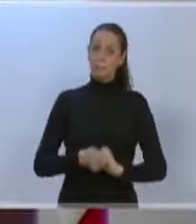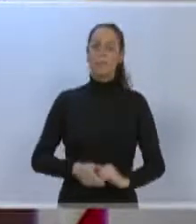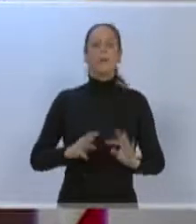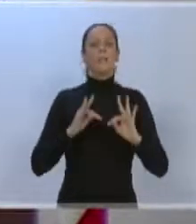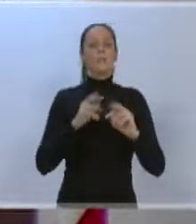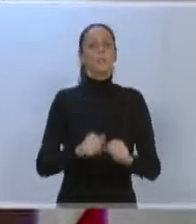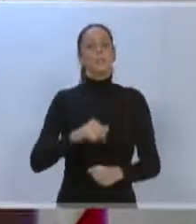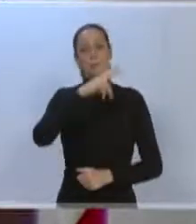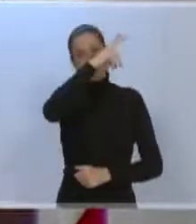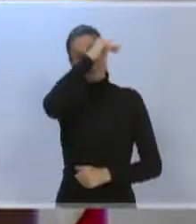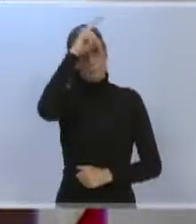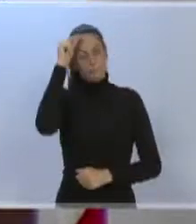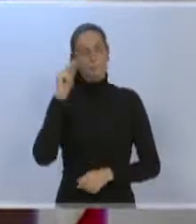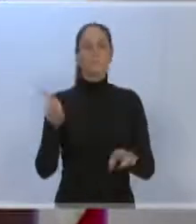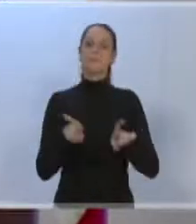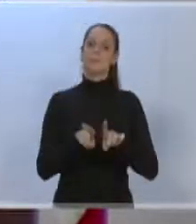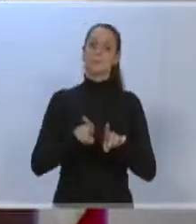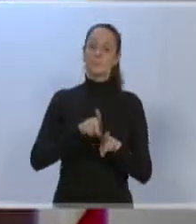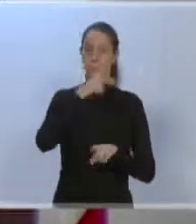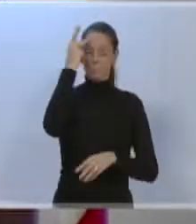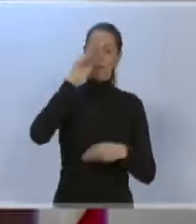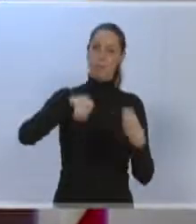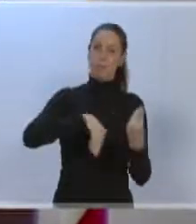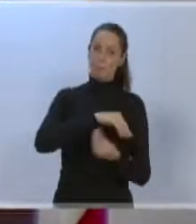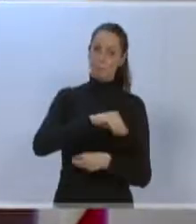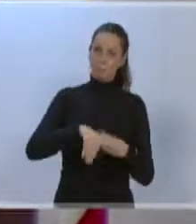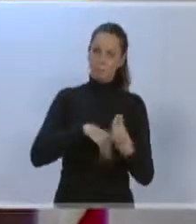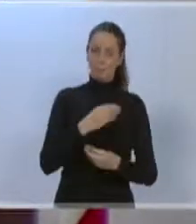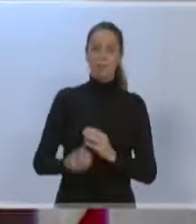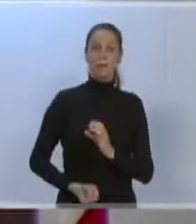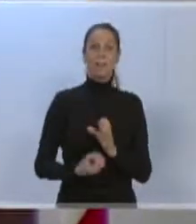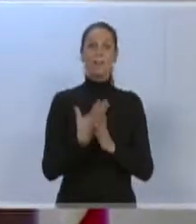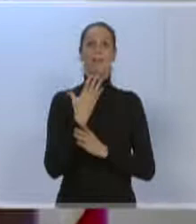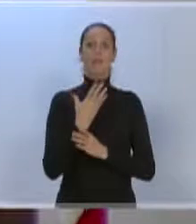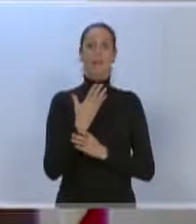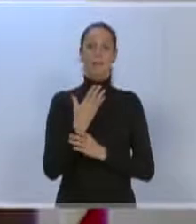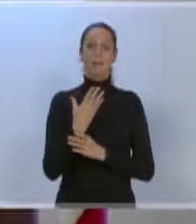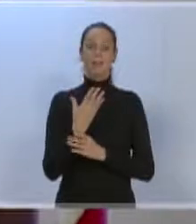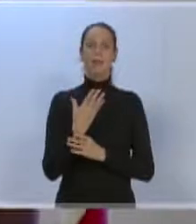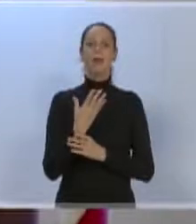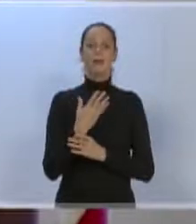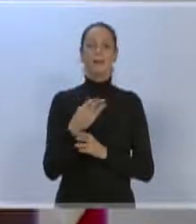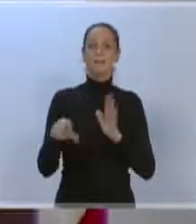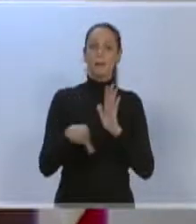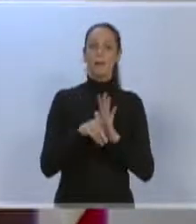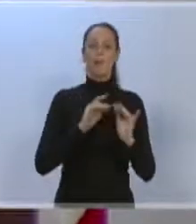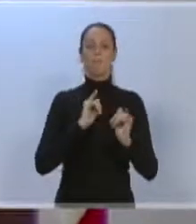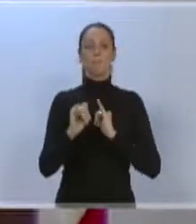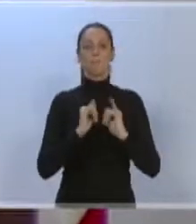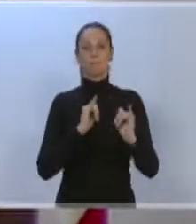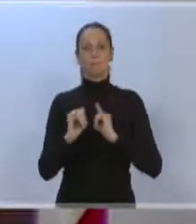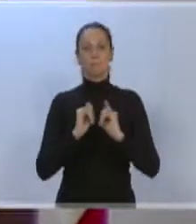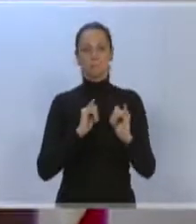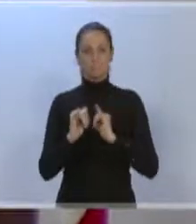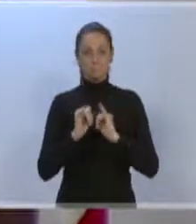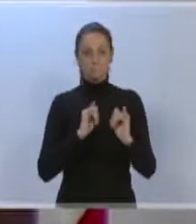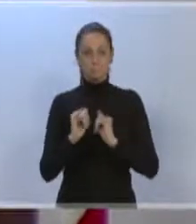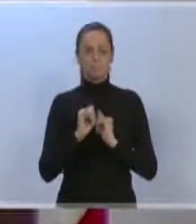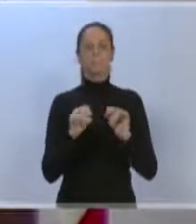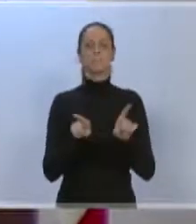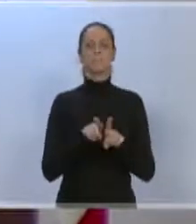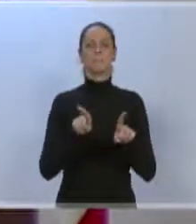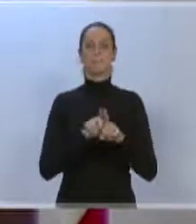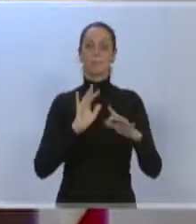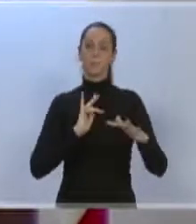executivo todos que estiveram envolvidos nessa idéia de criar esse canal através da internet através daí das